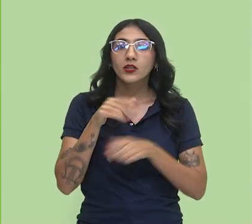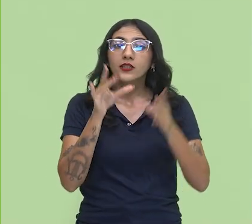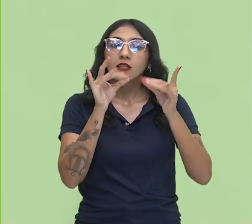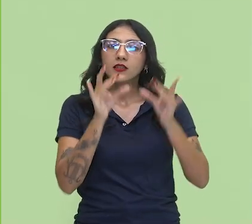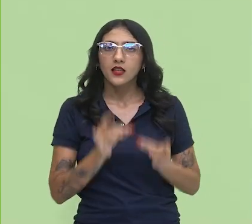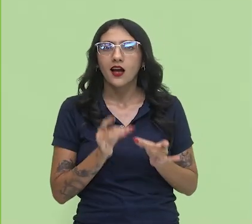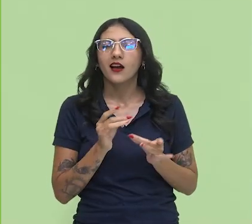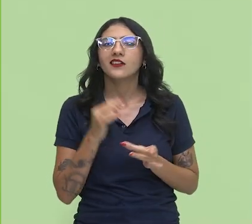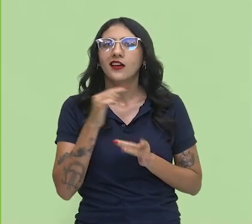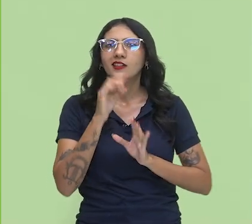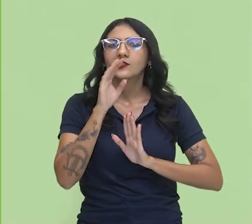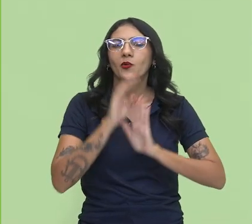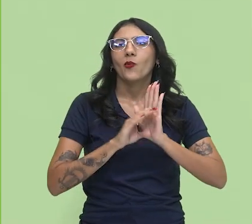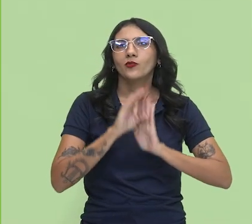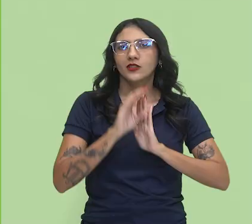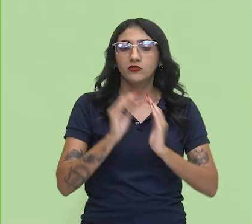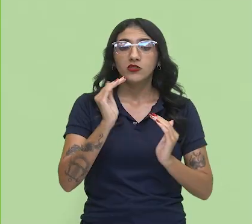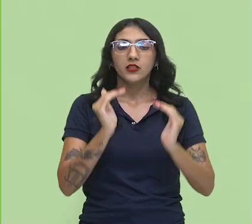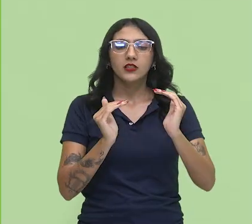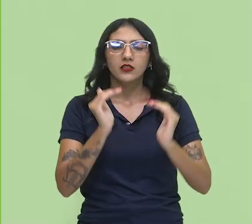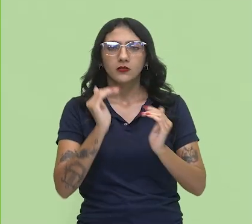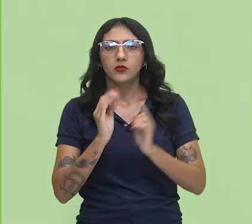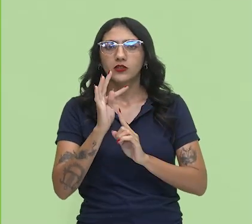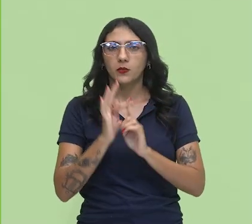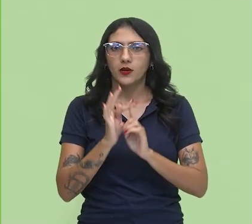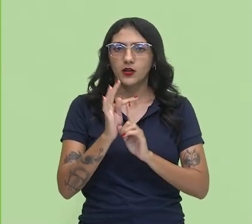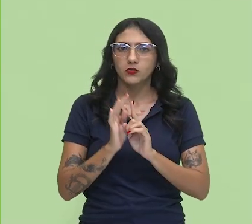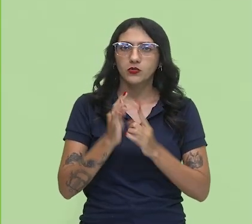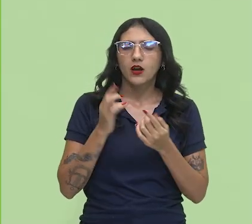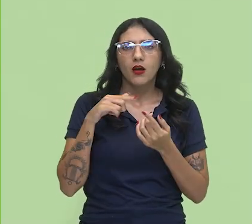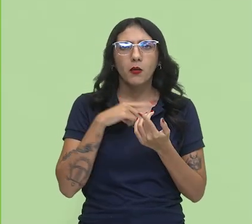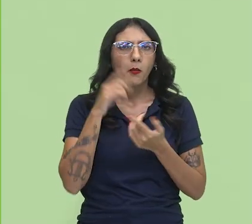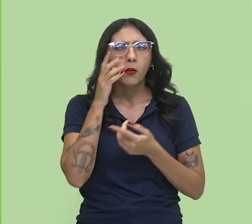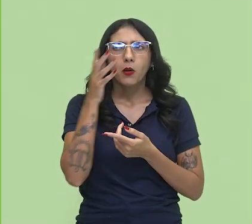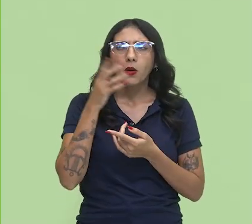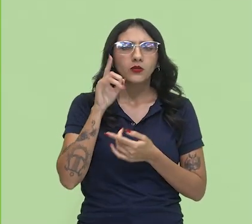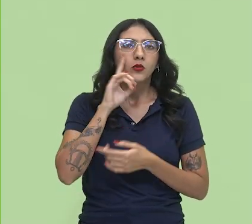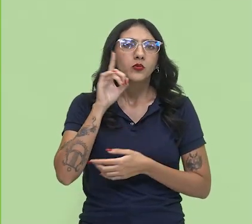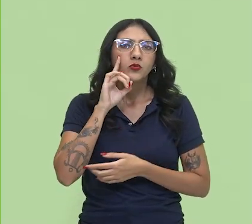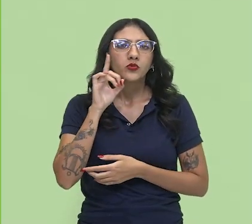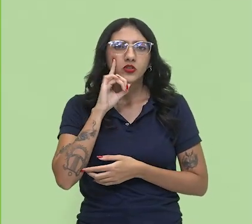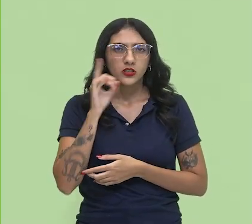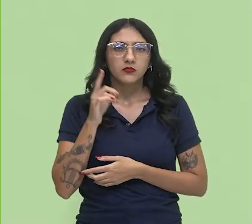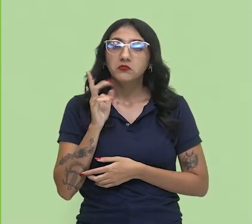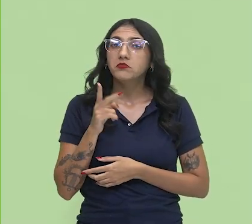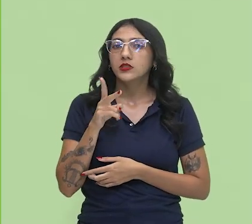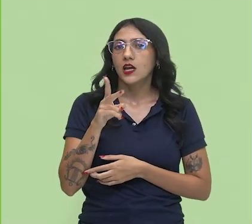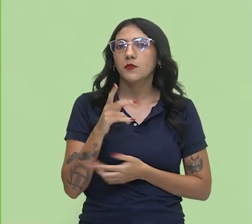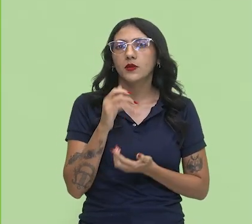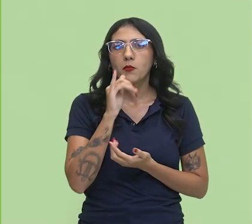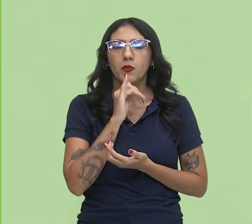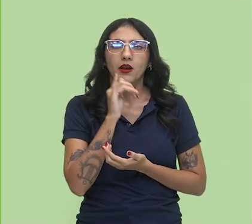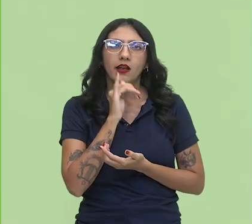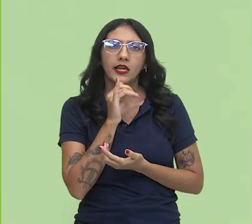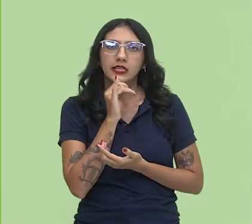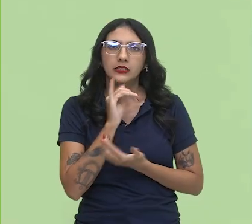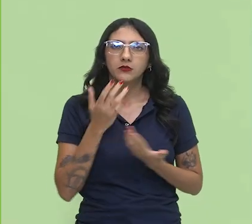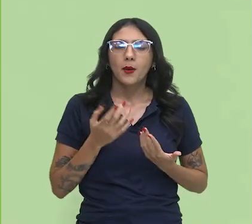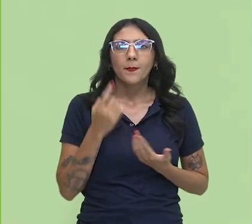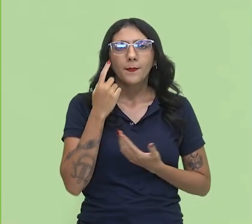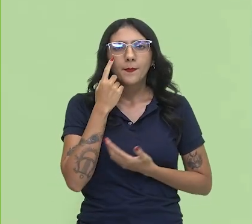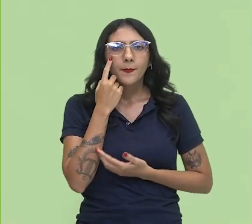térmico com uma situação cotidiana que acontece muito, é quando eu desejo, por